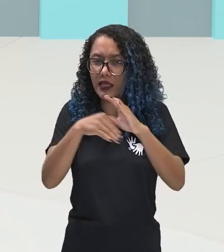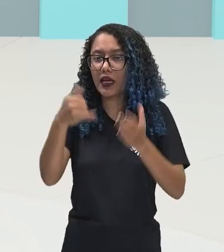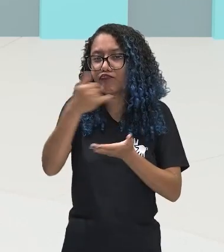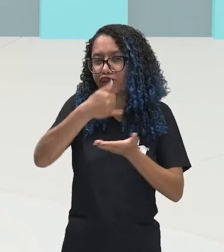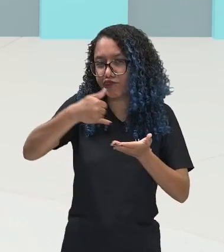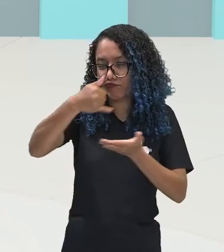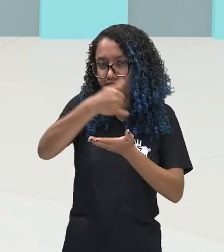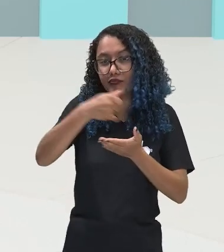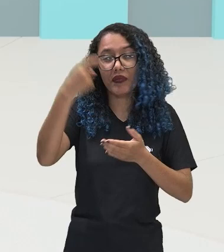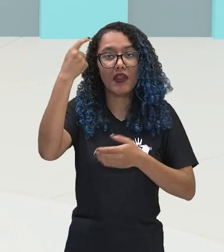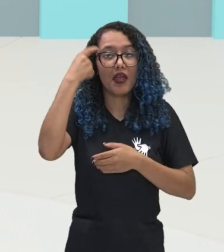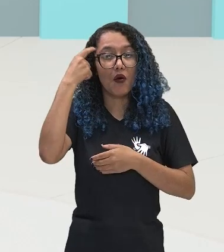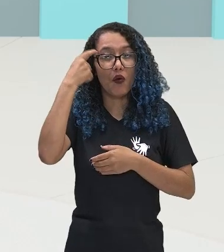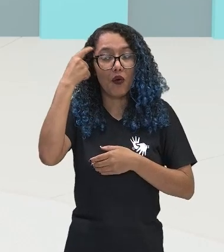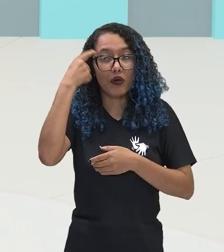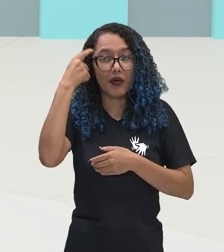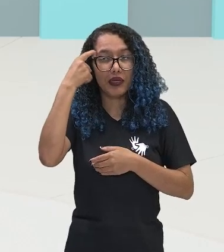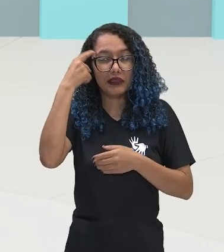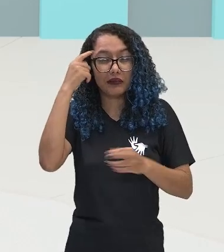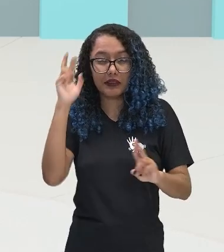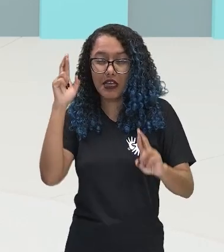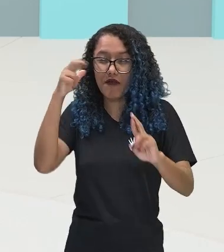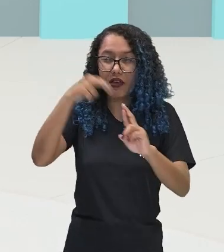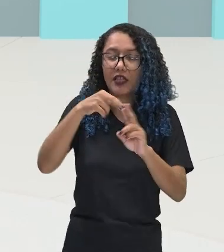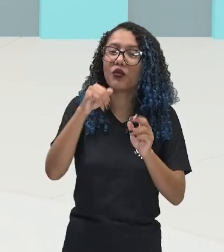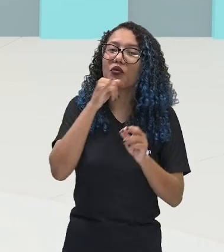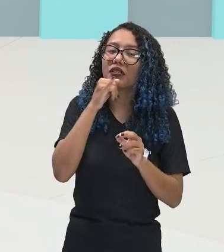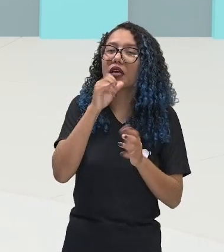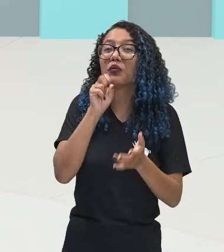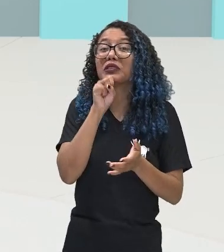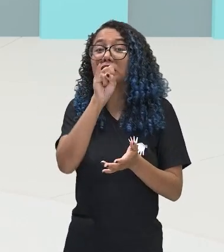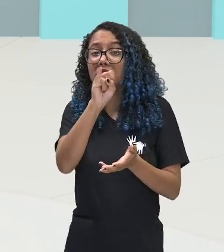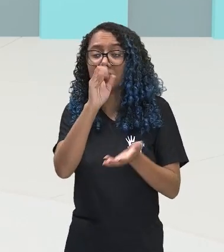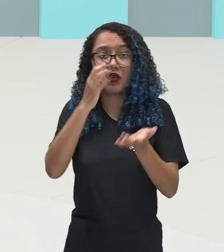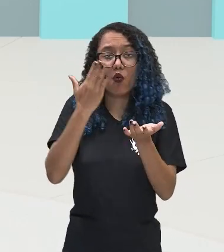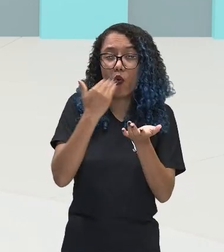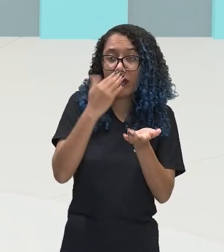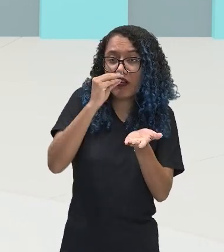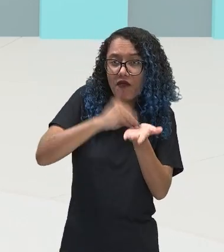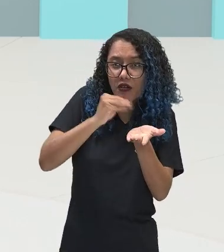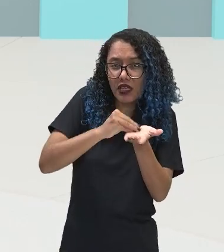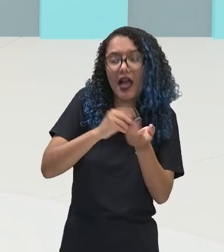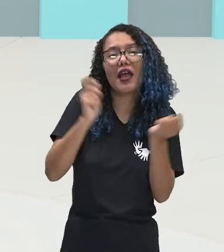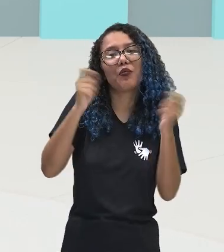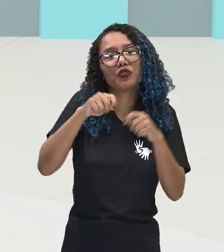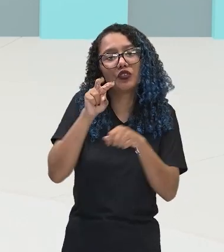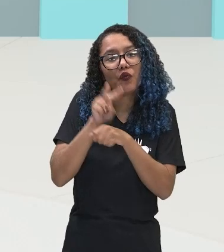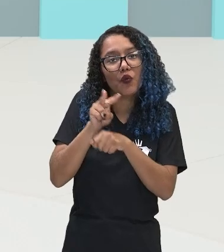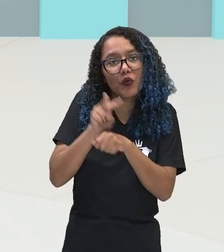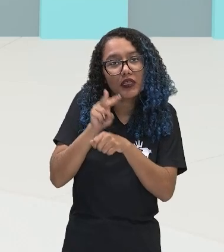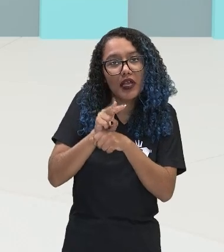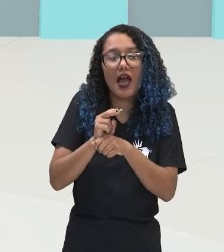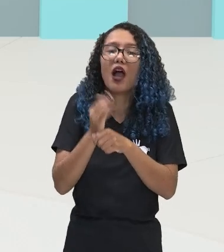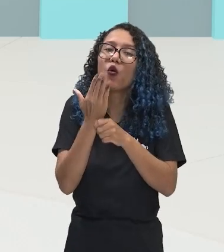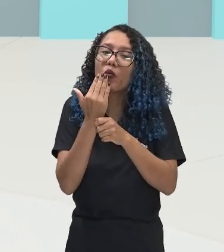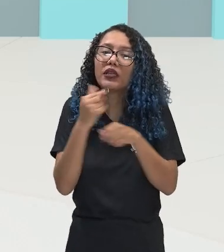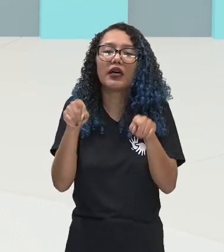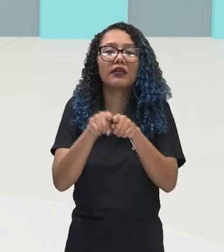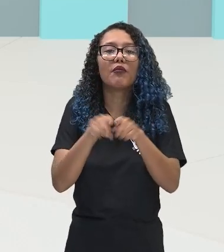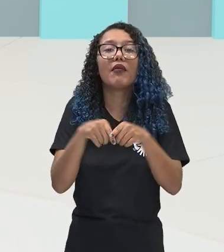pensando dessa forma né em tempos de escassez de alimentos poder alimentar a prle certo então